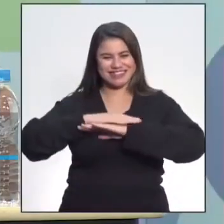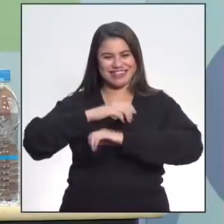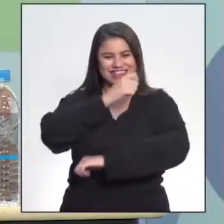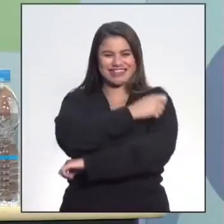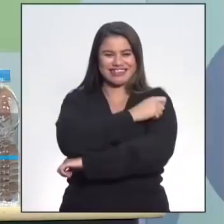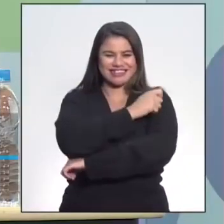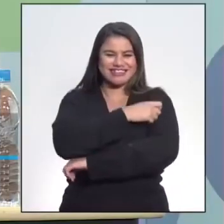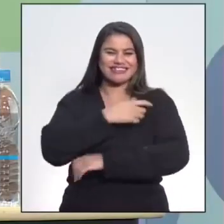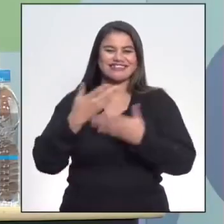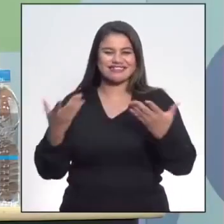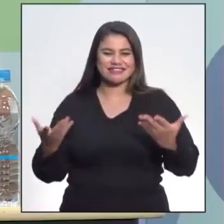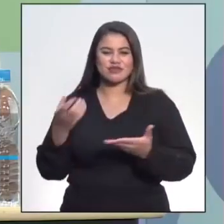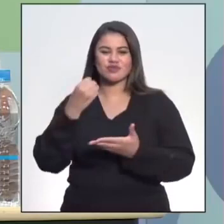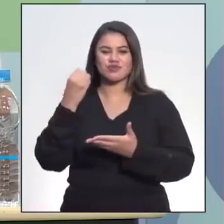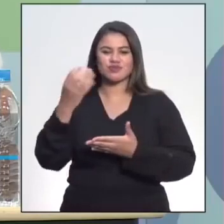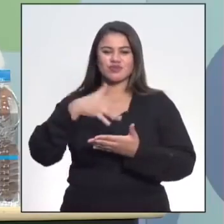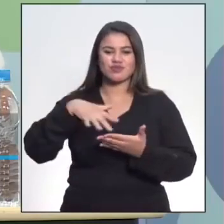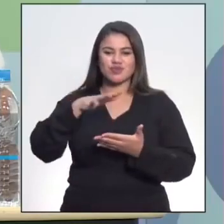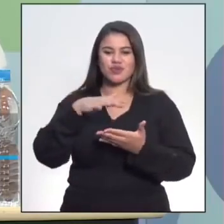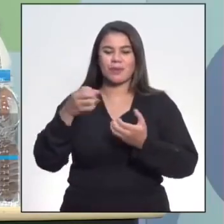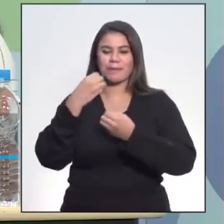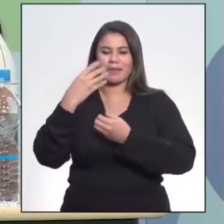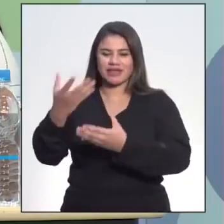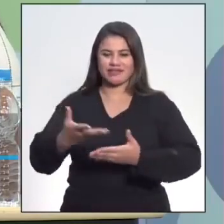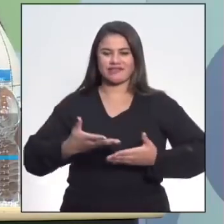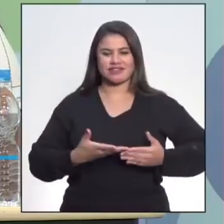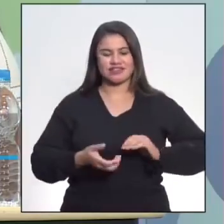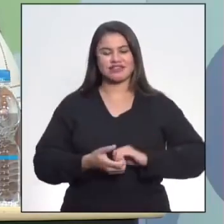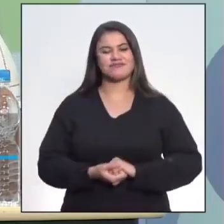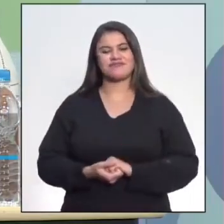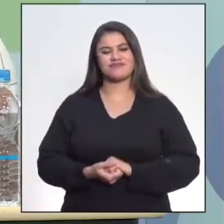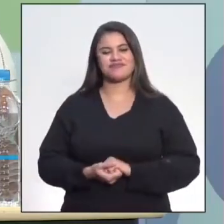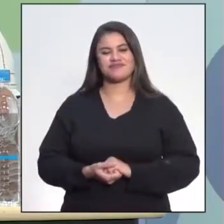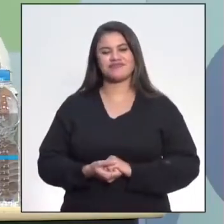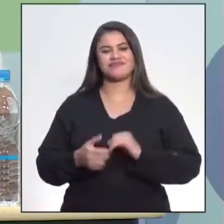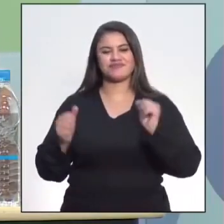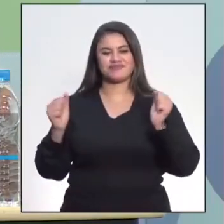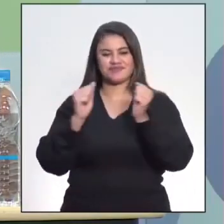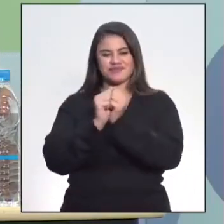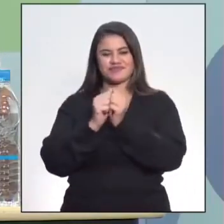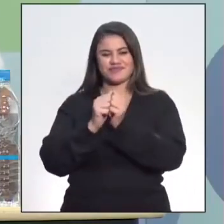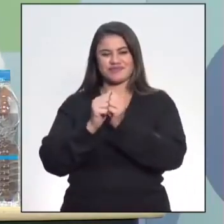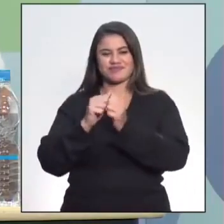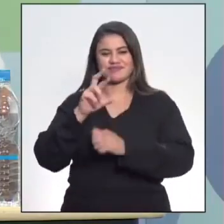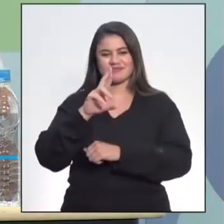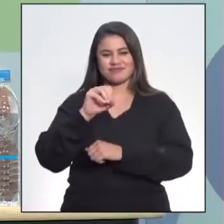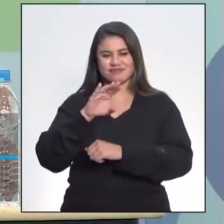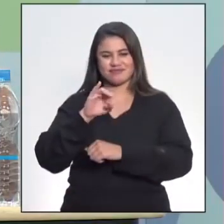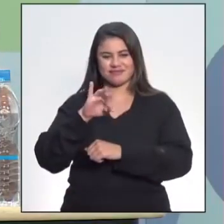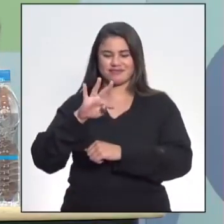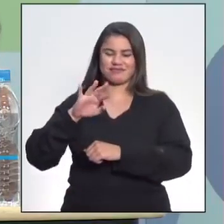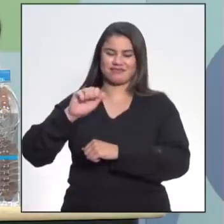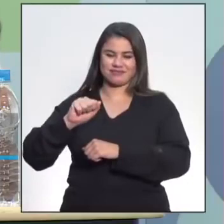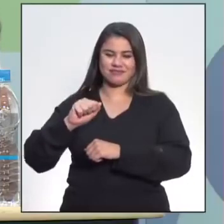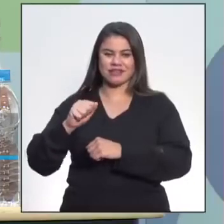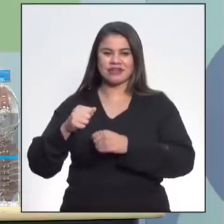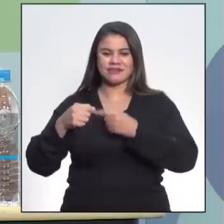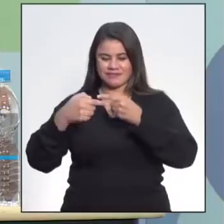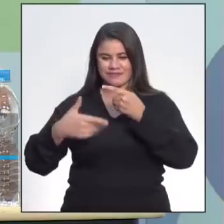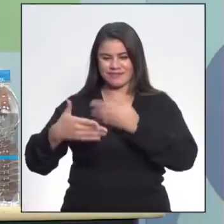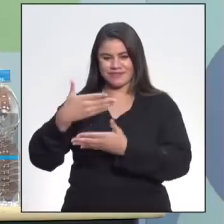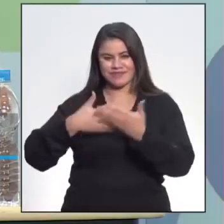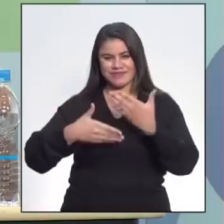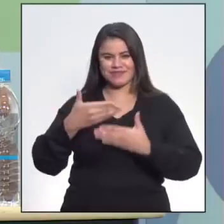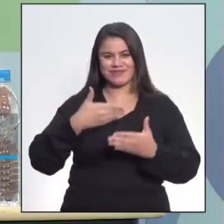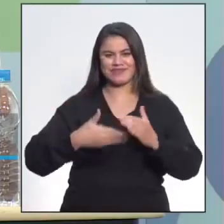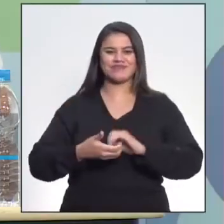série do ensino médio, sejam todos bem-vindos. Estarei aqui com a professora Roberta, verificando a interação de vocês